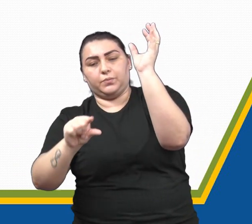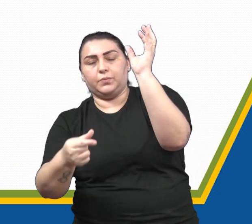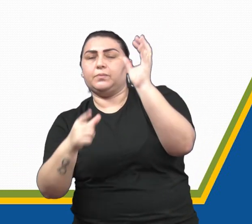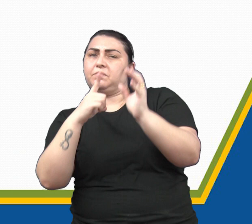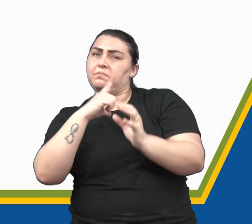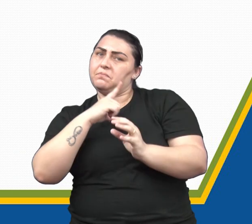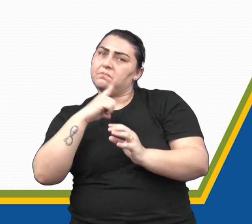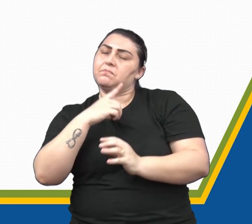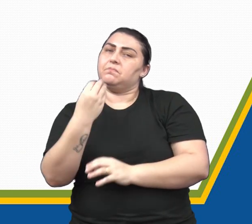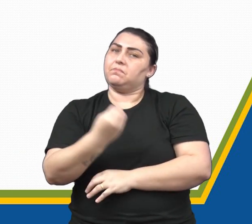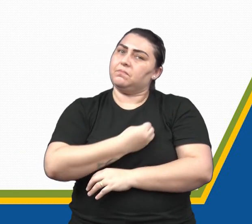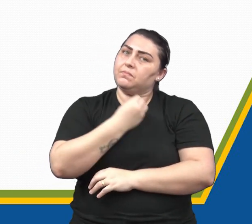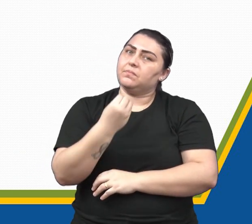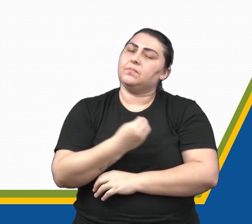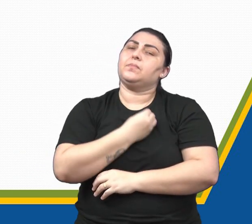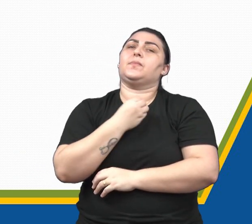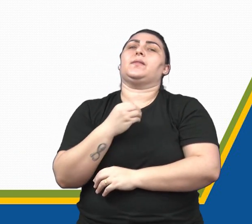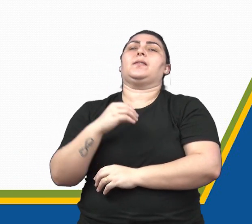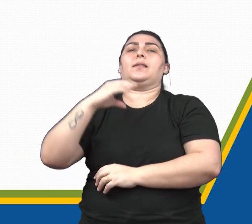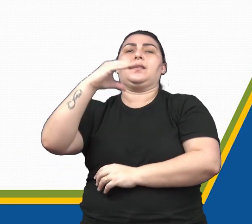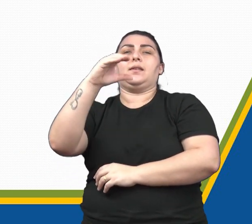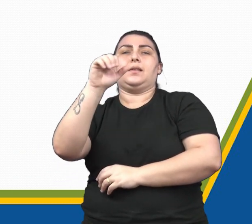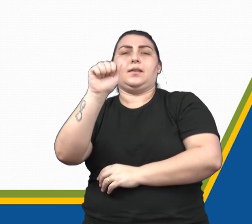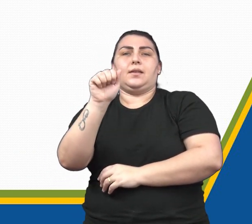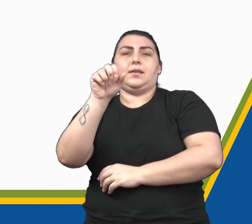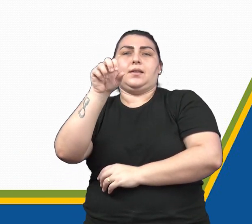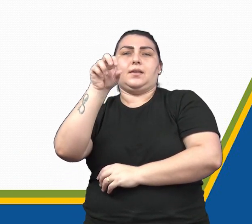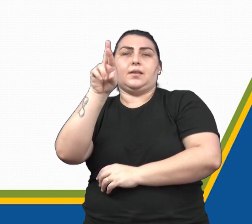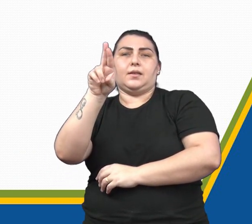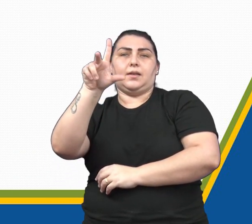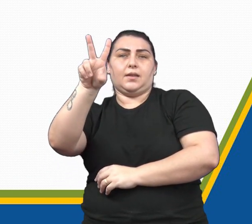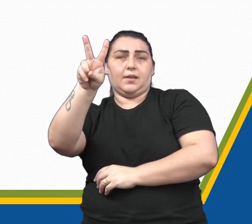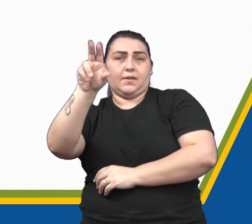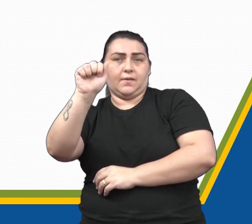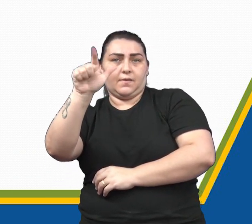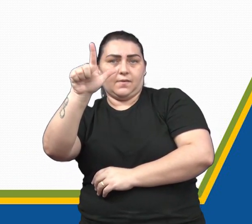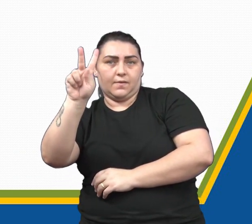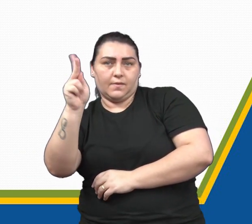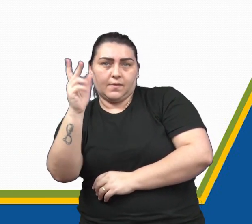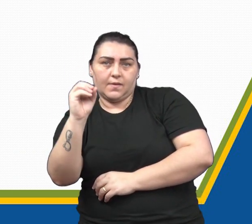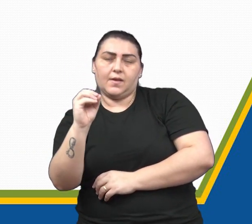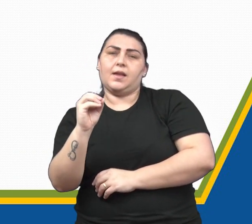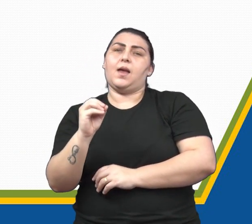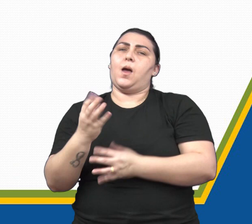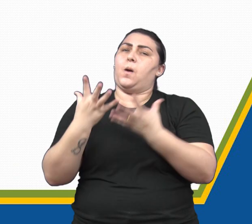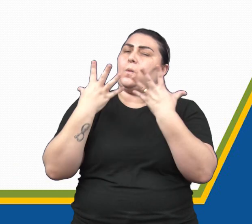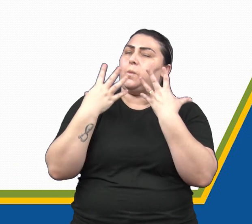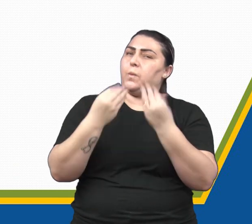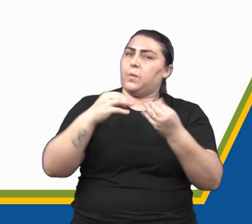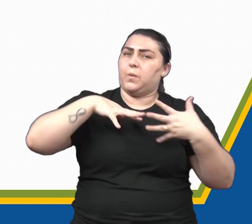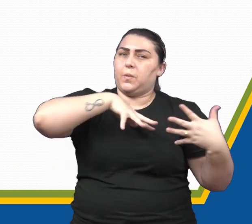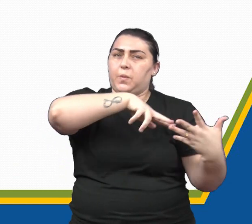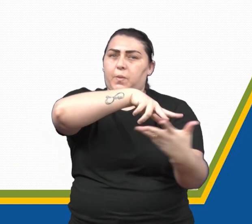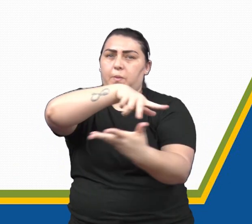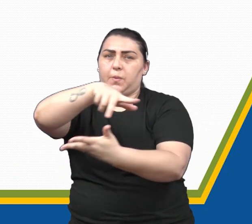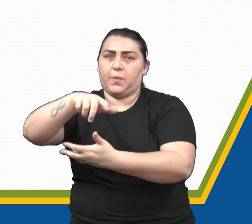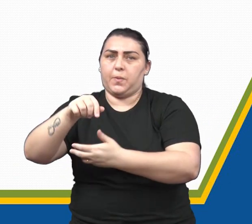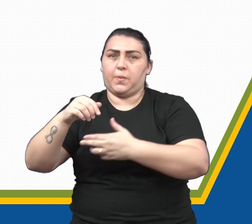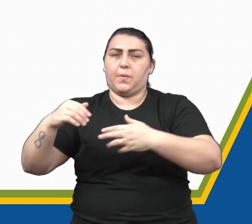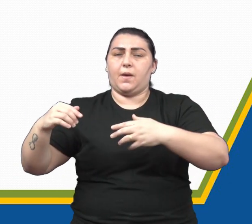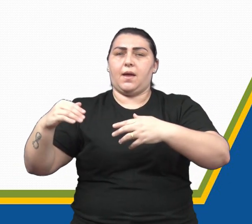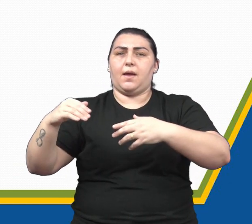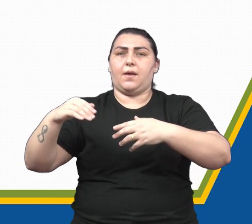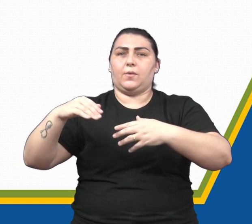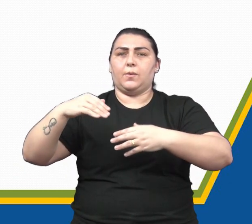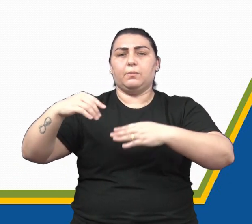carvalho, faias, nogueiras. É uma das florestas mais devastadas do mundo. Por quê? Pessoal, pega a parte central da Europa. São